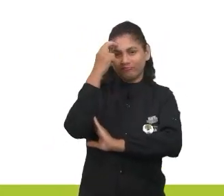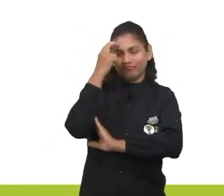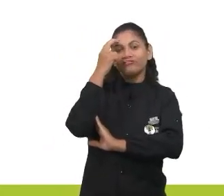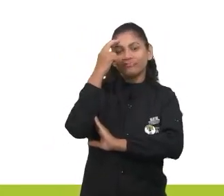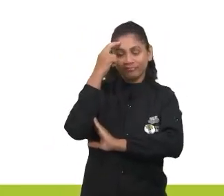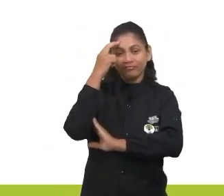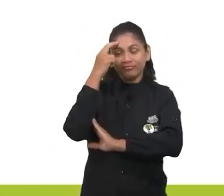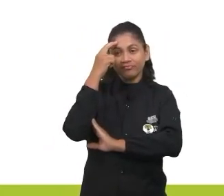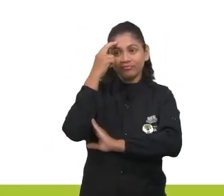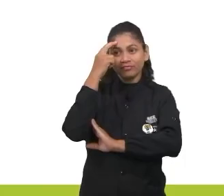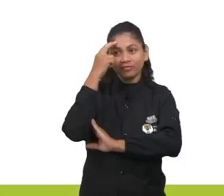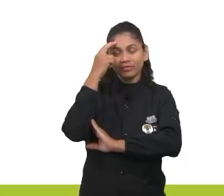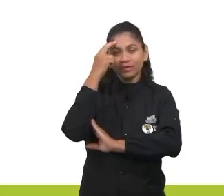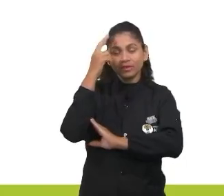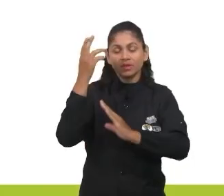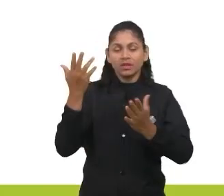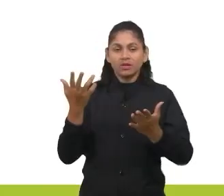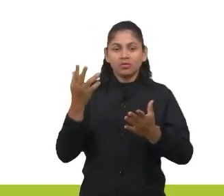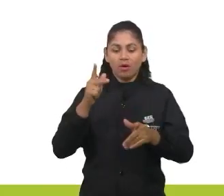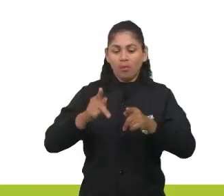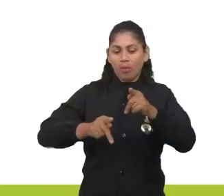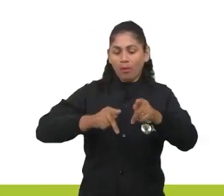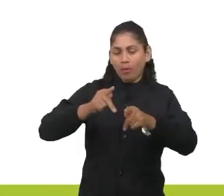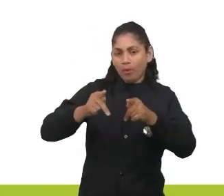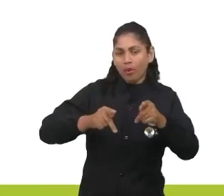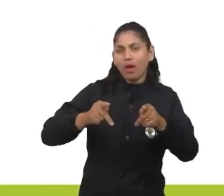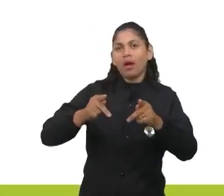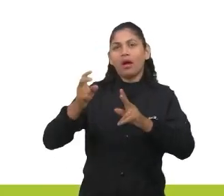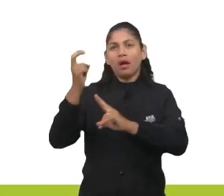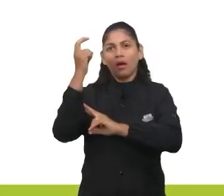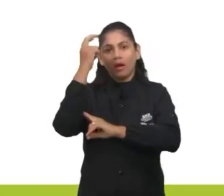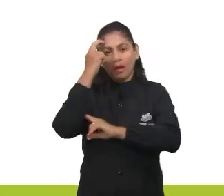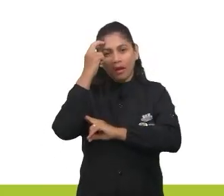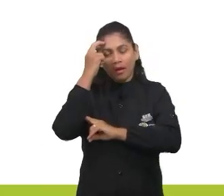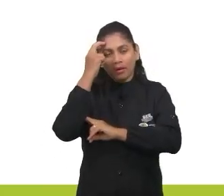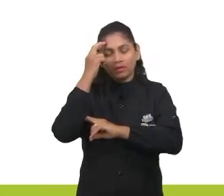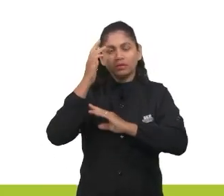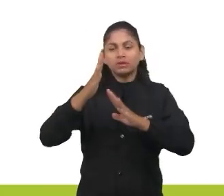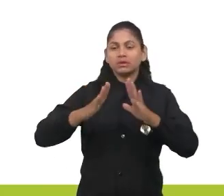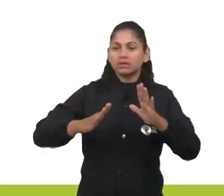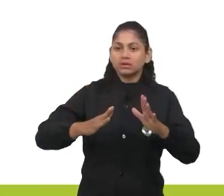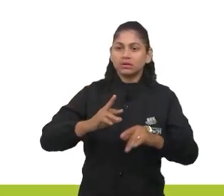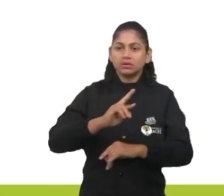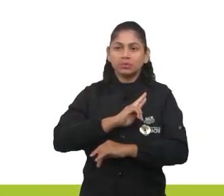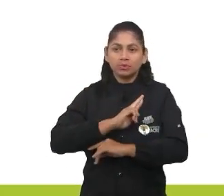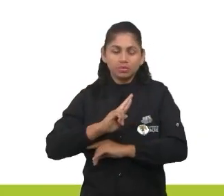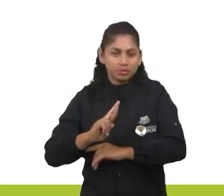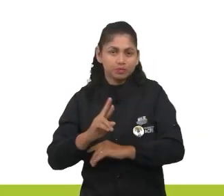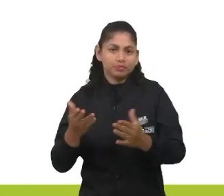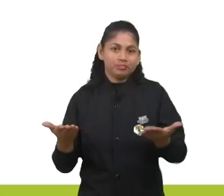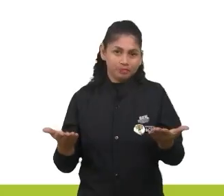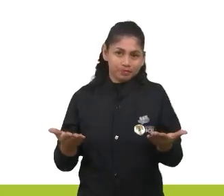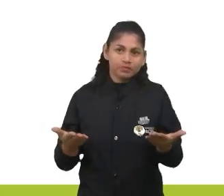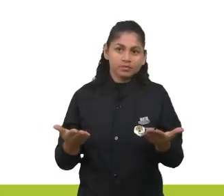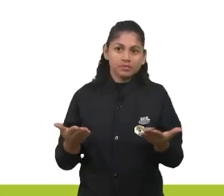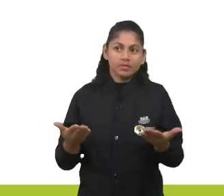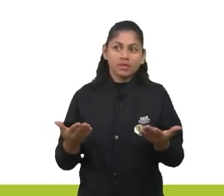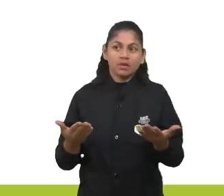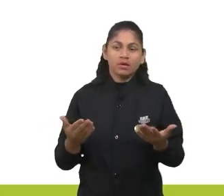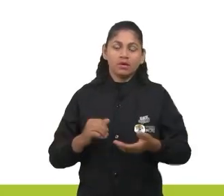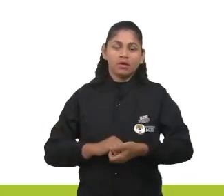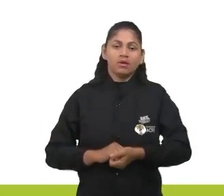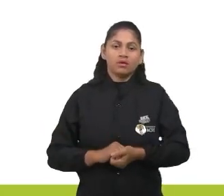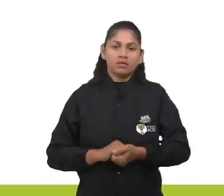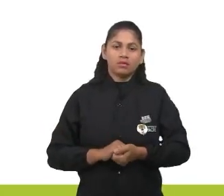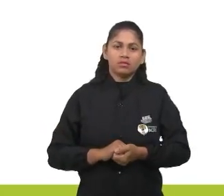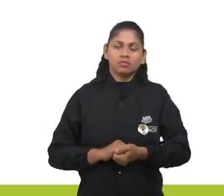A cultura popular e a cultura erudita. É por isso que o Walter Benjamin ele vai dizer que essa produção em